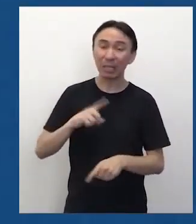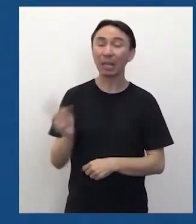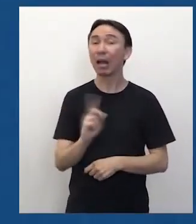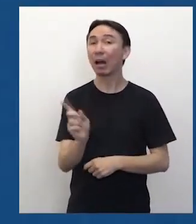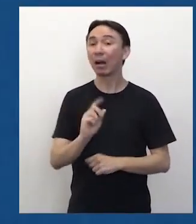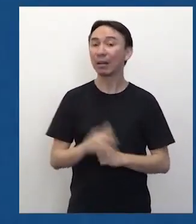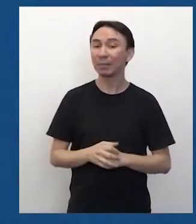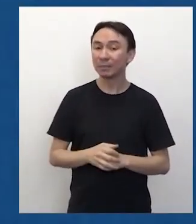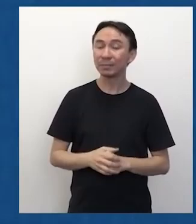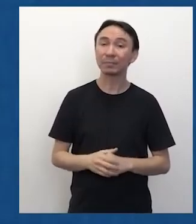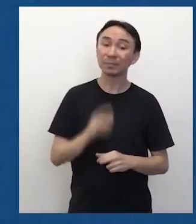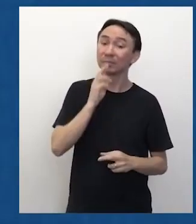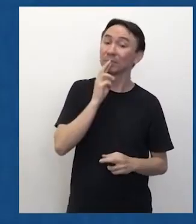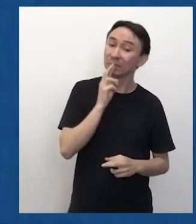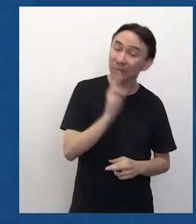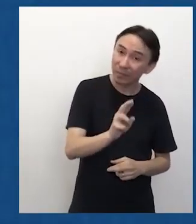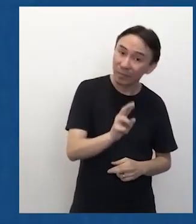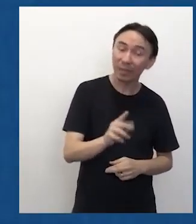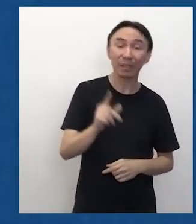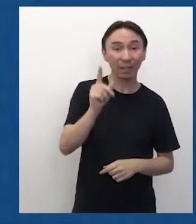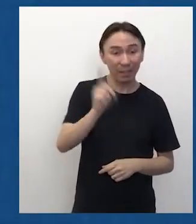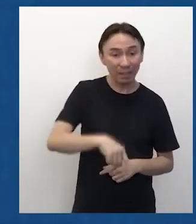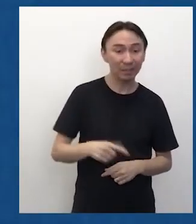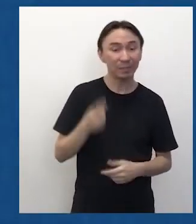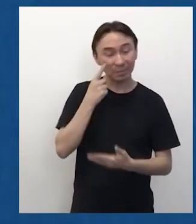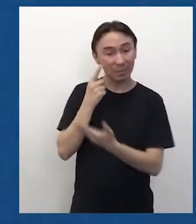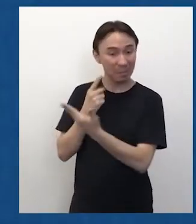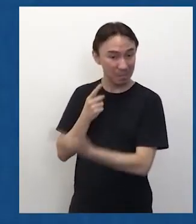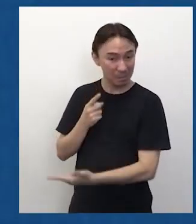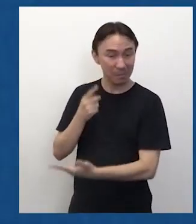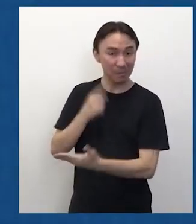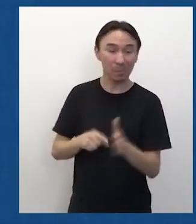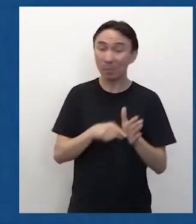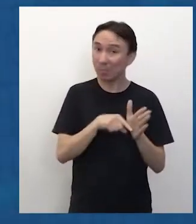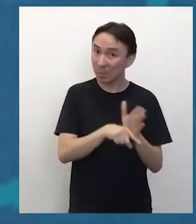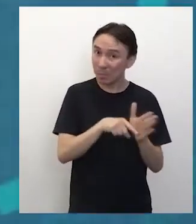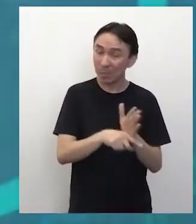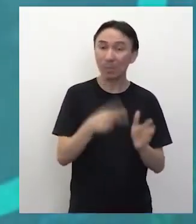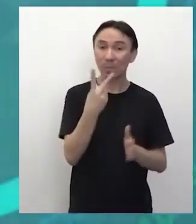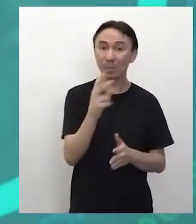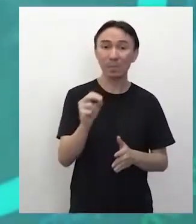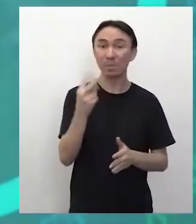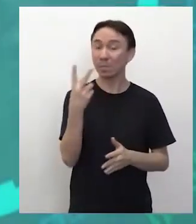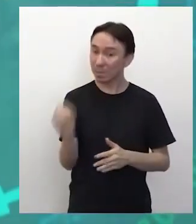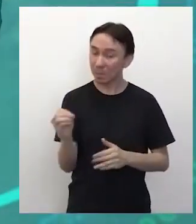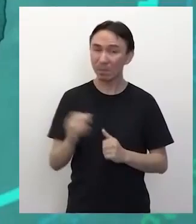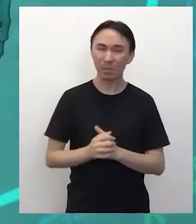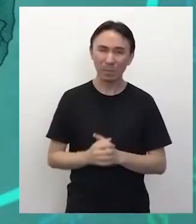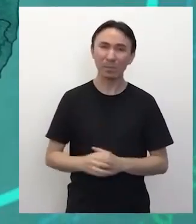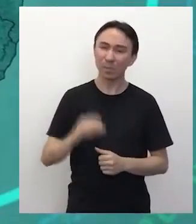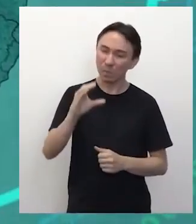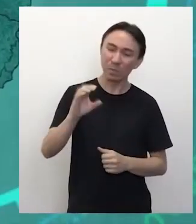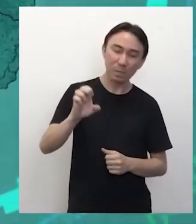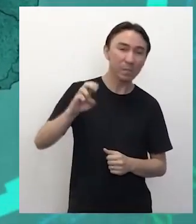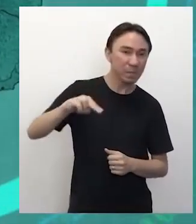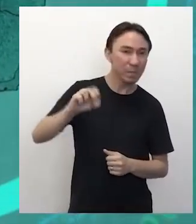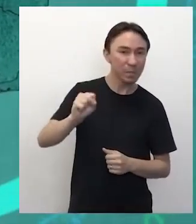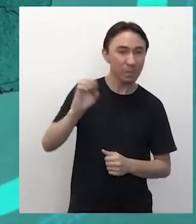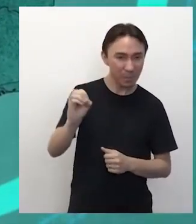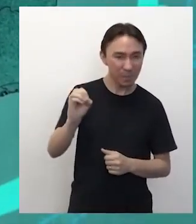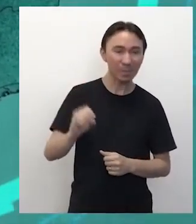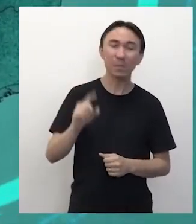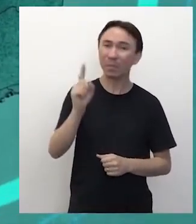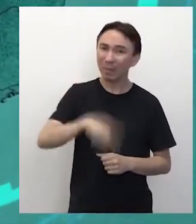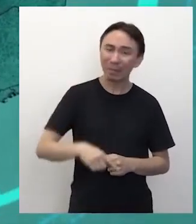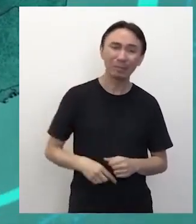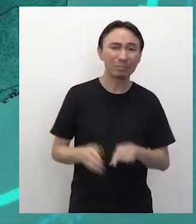outras respostas só serão possíveis a partir do Censo 2020. O censo é a única pesquisa que vai